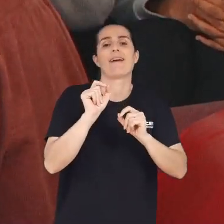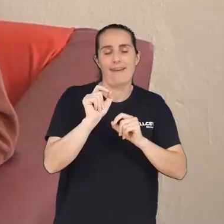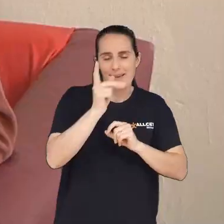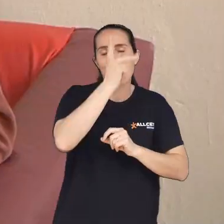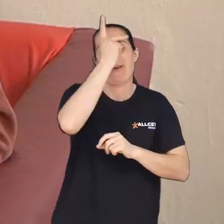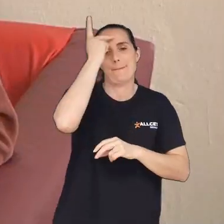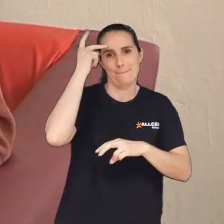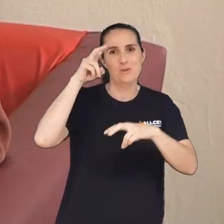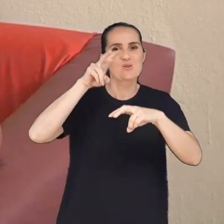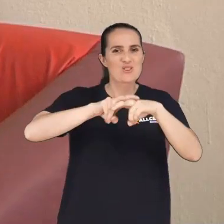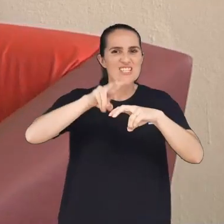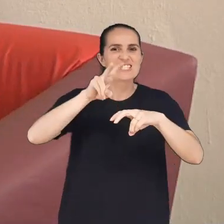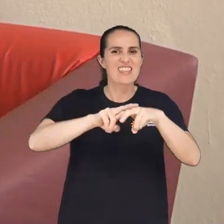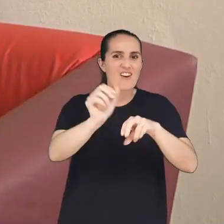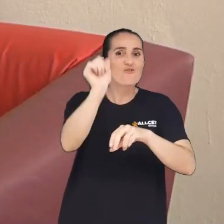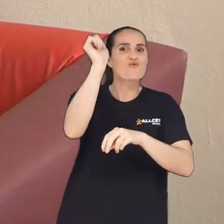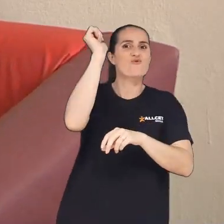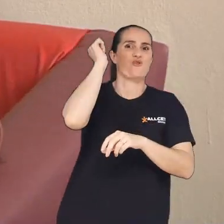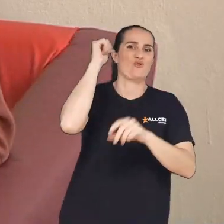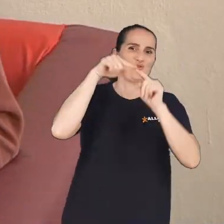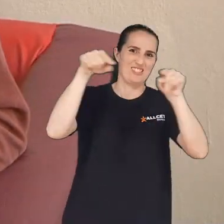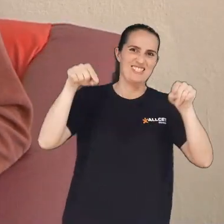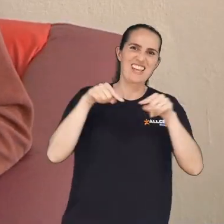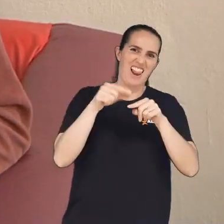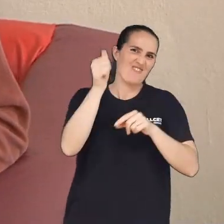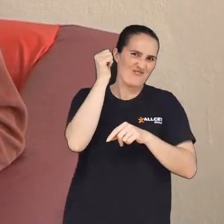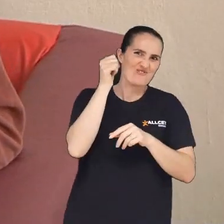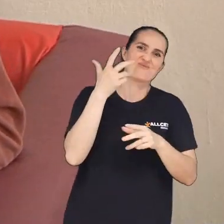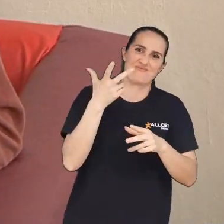forma, foi o pessoal que estudava no fundão. Então,